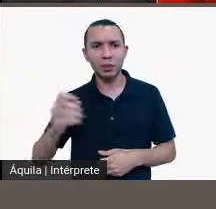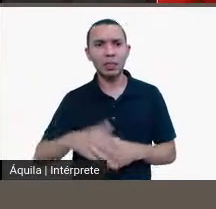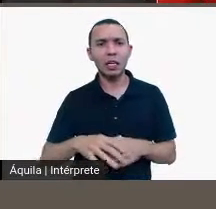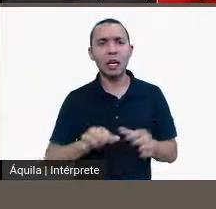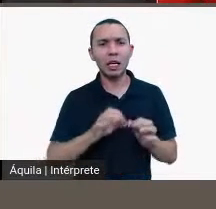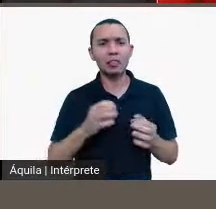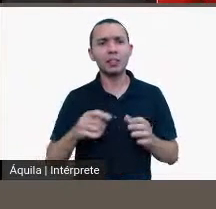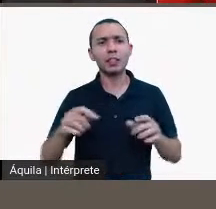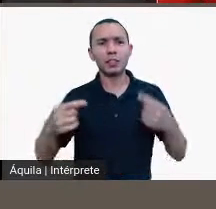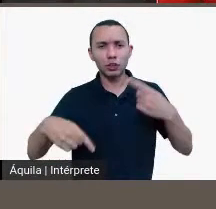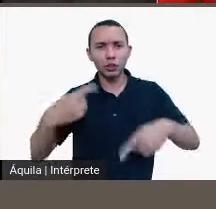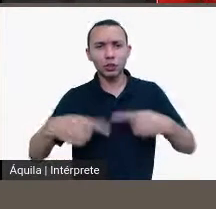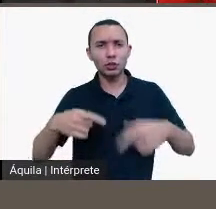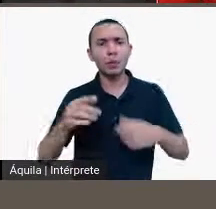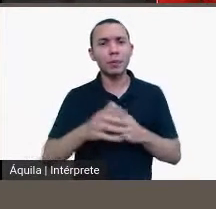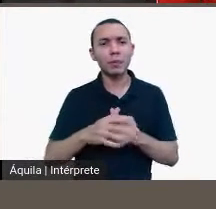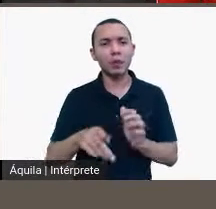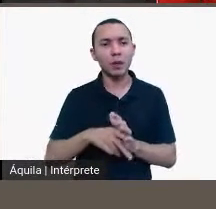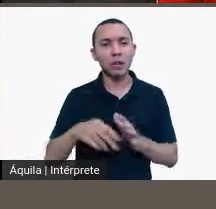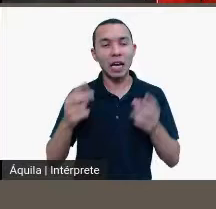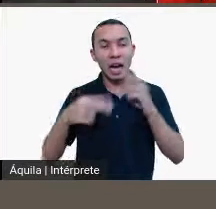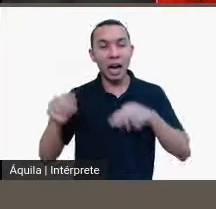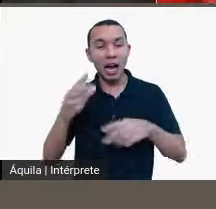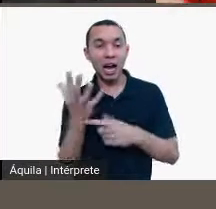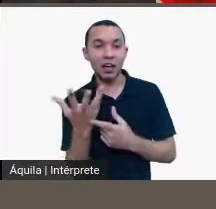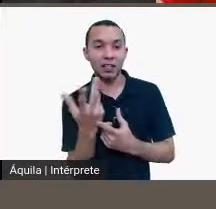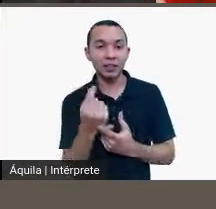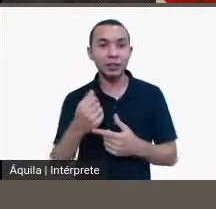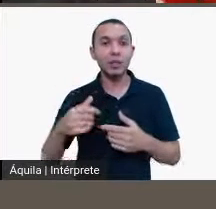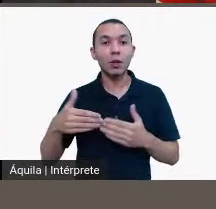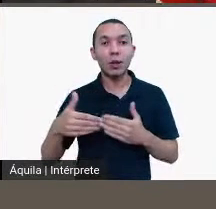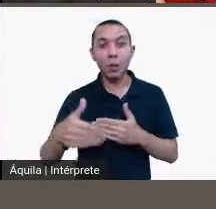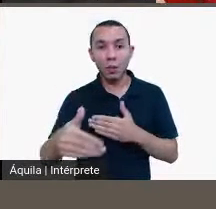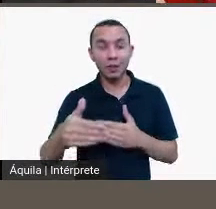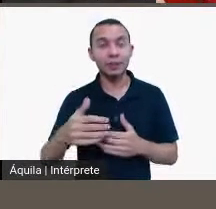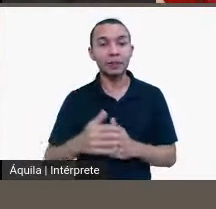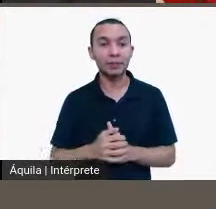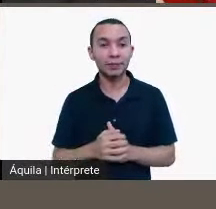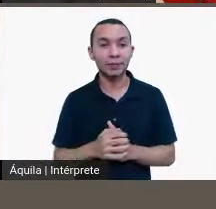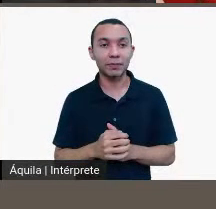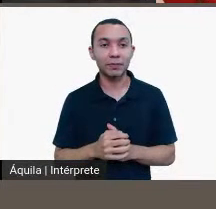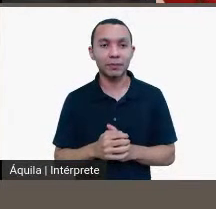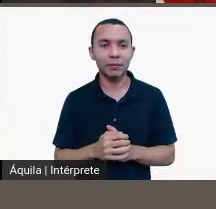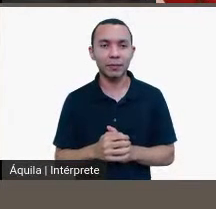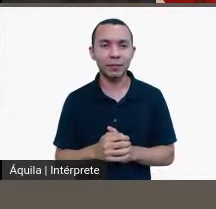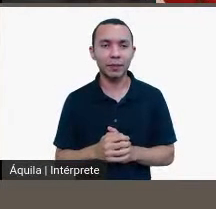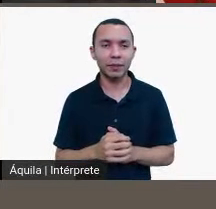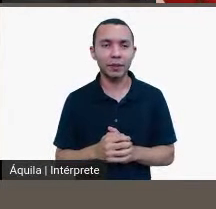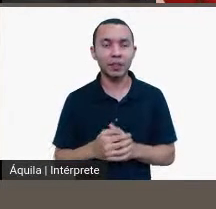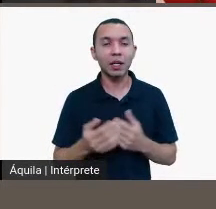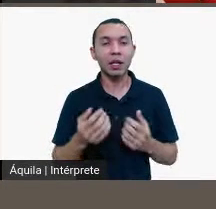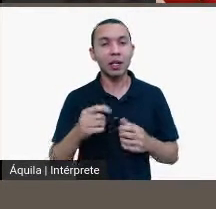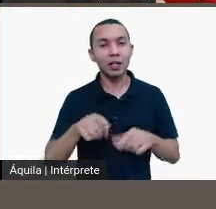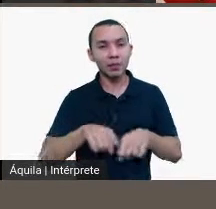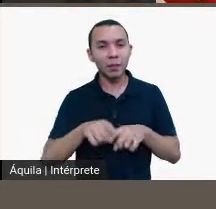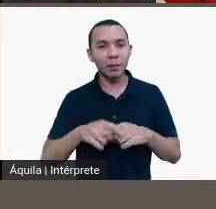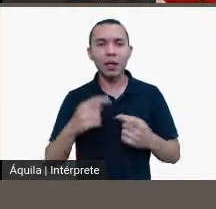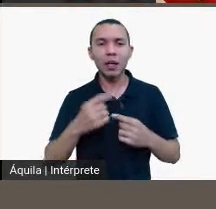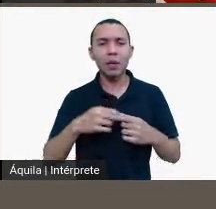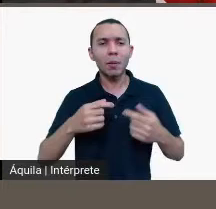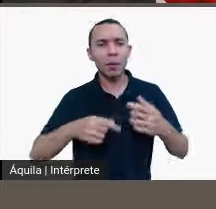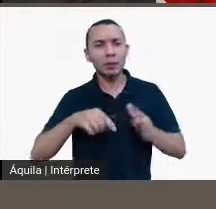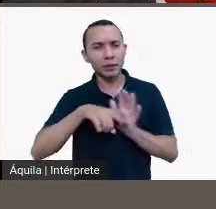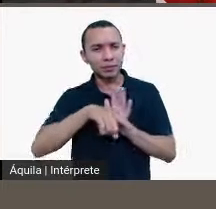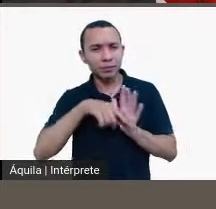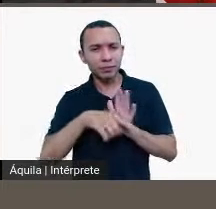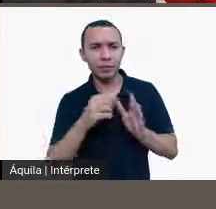estatuto da fotografia no campo das artes visuais nas décadas iniciais. A menção a Mário de Andrade sobre a visual e crítica é, à primeira vista, a grande